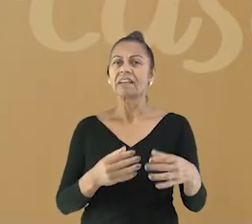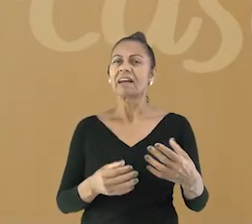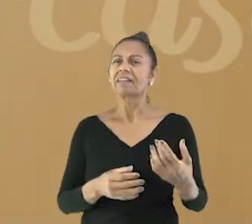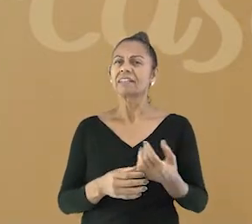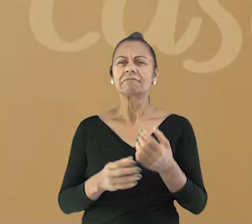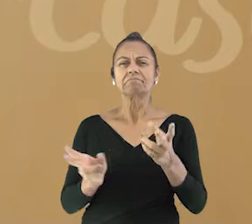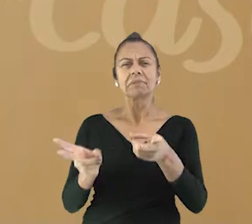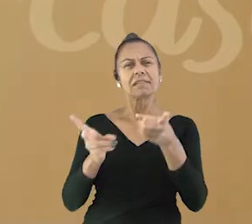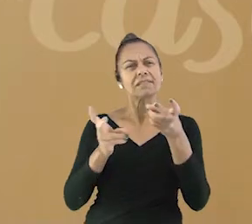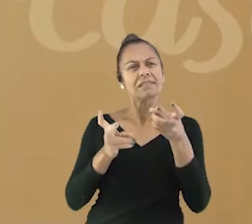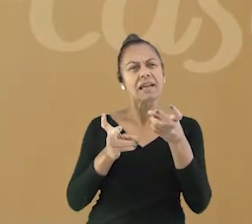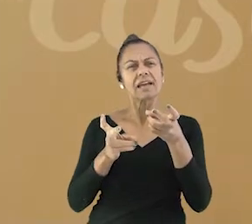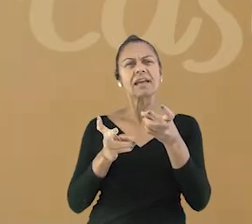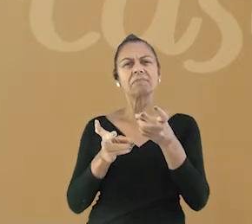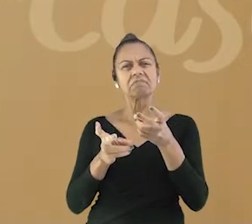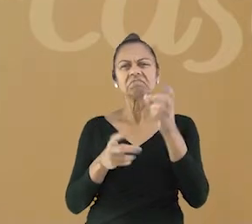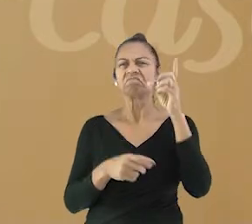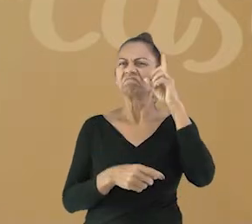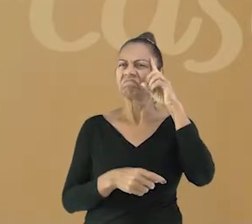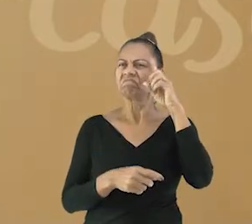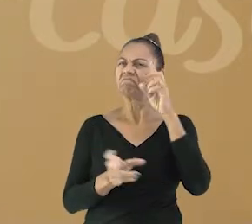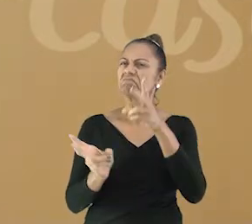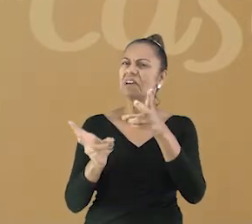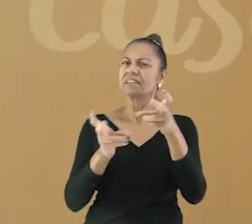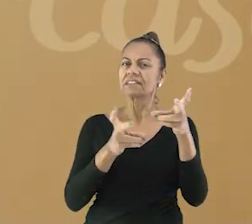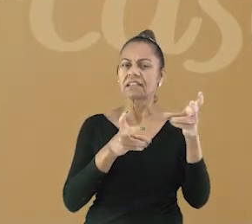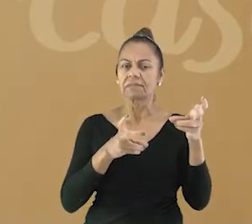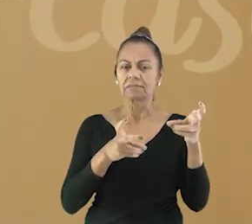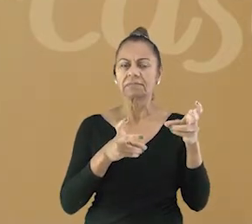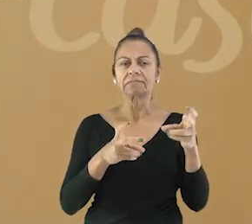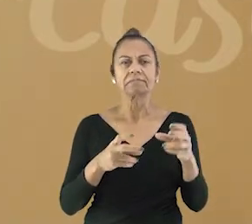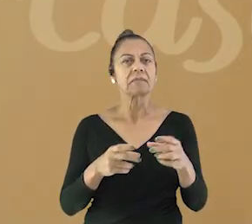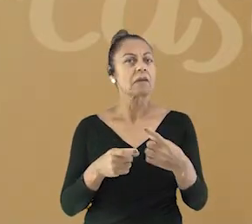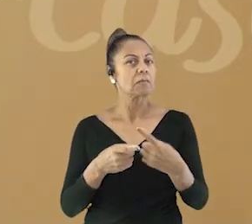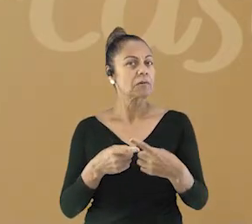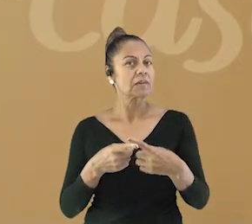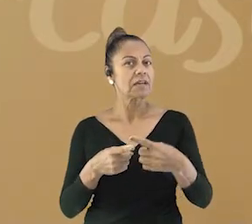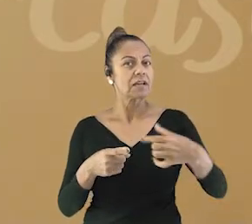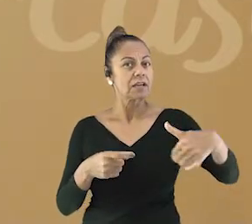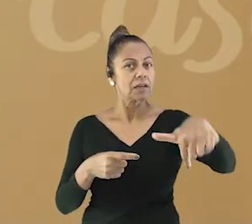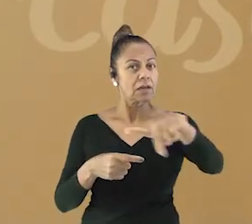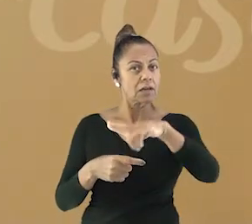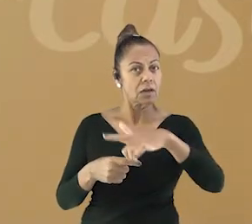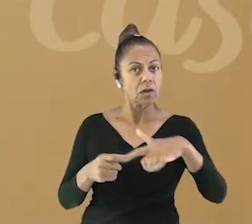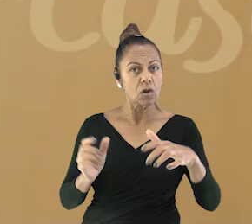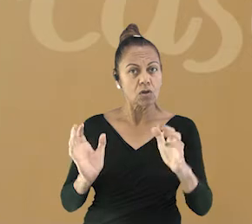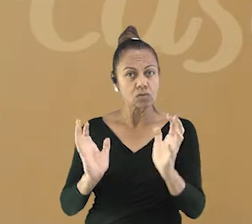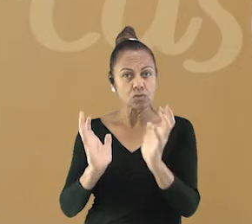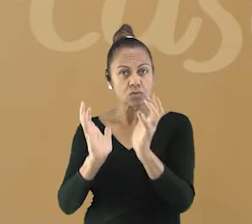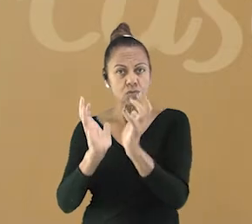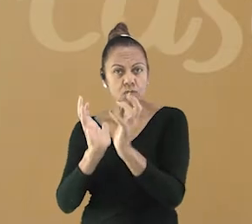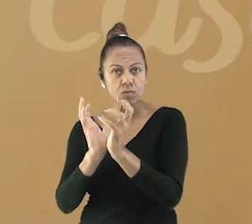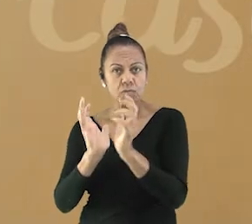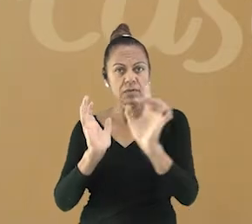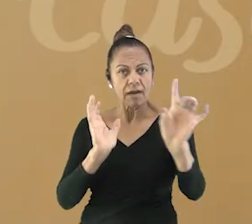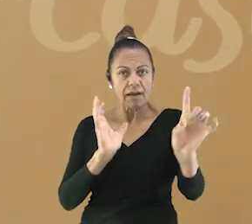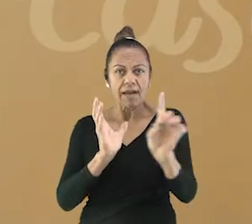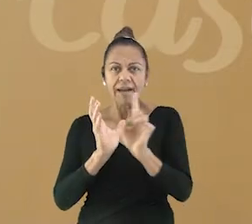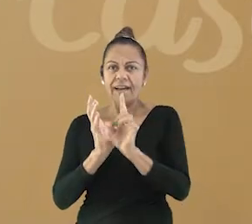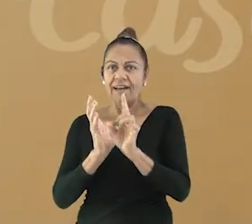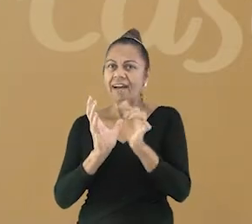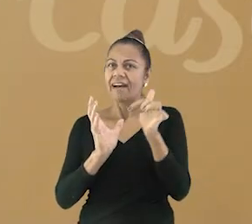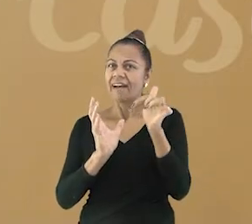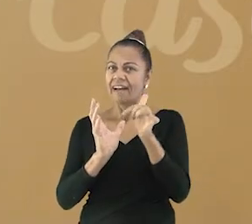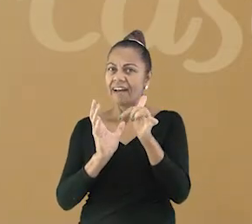todo. Estar inserido em um grupo cultural ou familiar quer dizer que fazemos parte, ou seja,